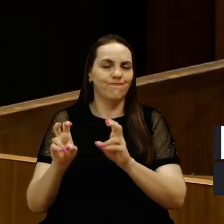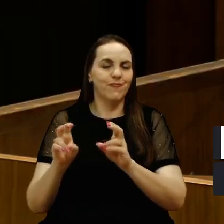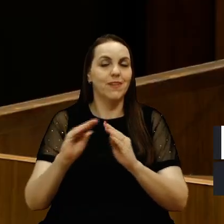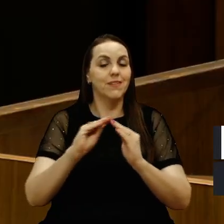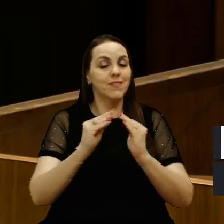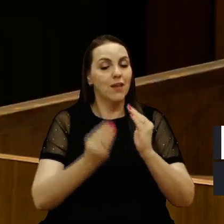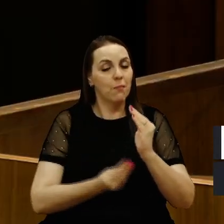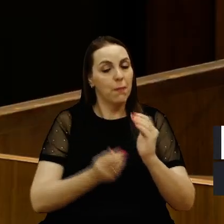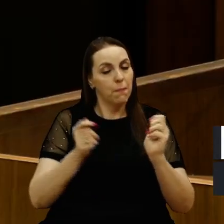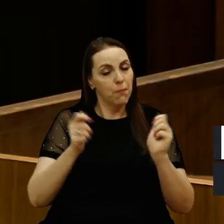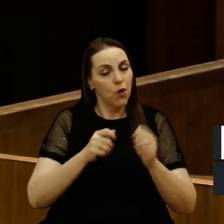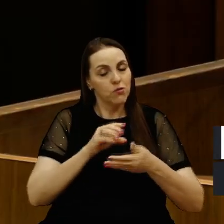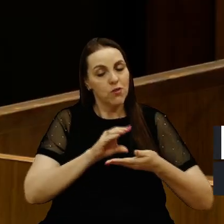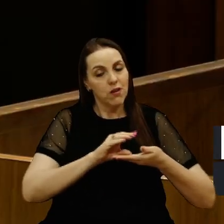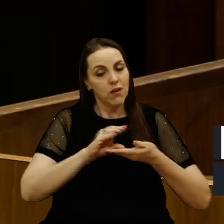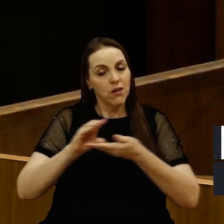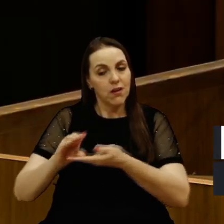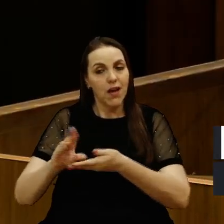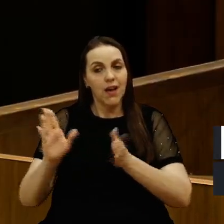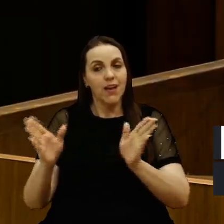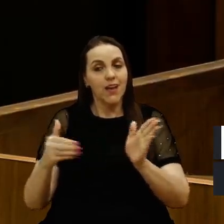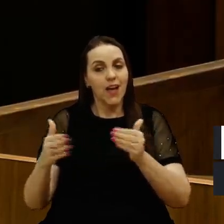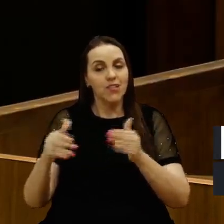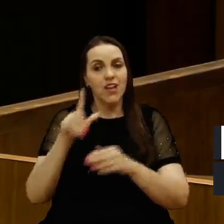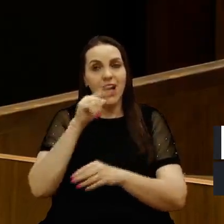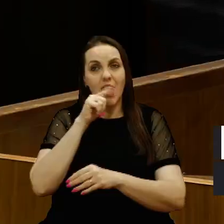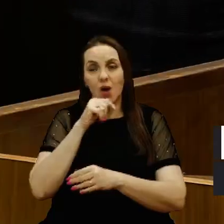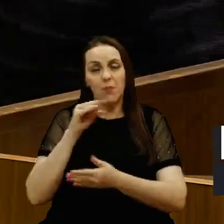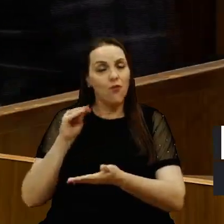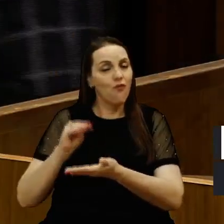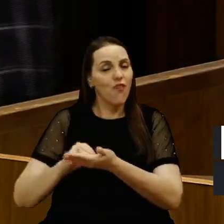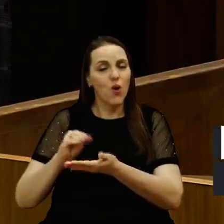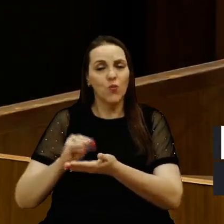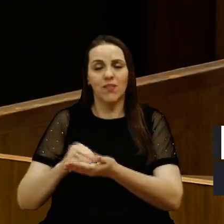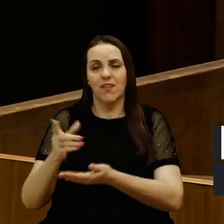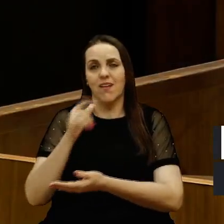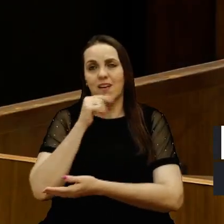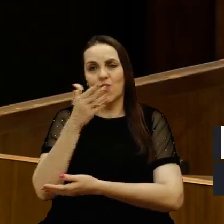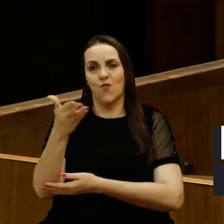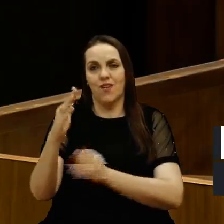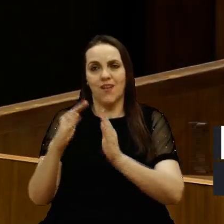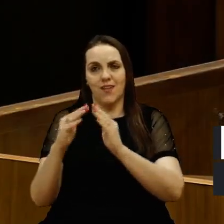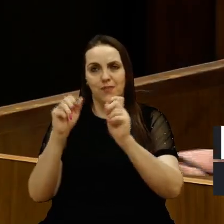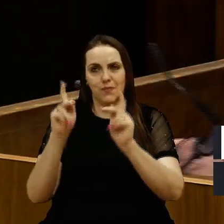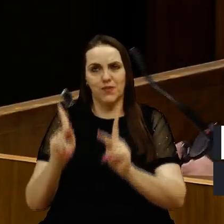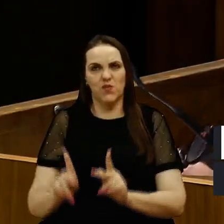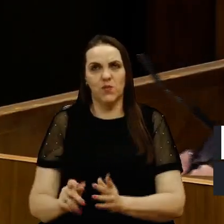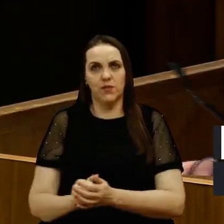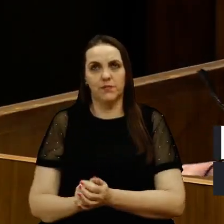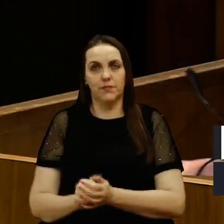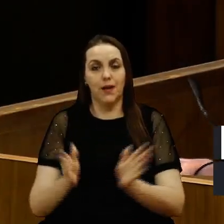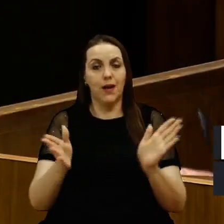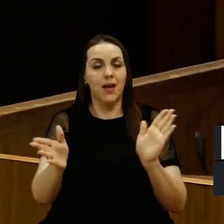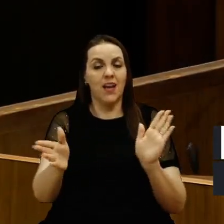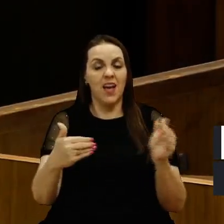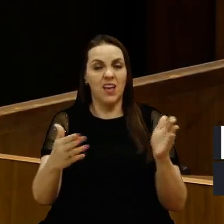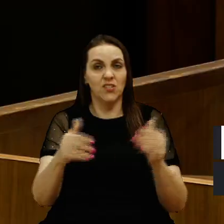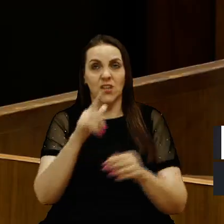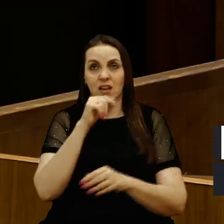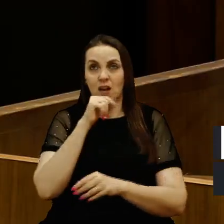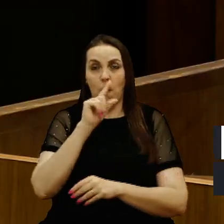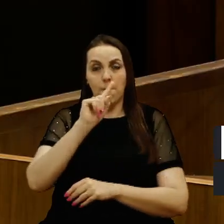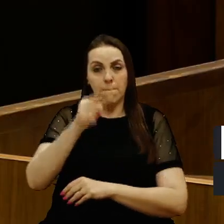subsidiar caixas d'água para que não falte água. Até porque uma caixa d'água de 1.000 litros vai ter água para uma família para